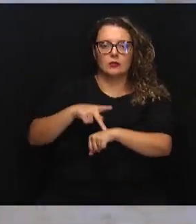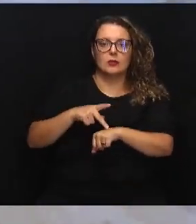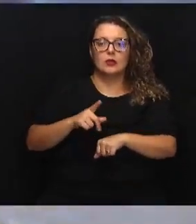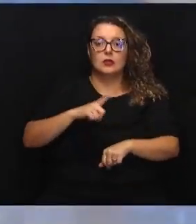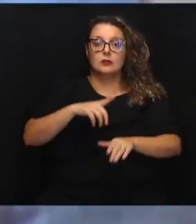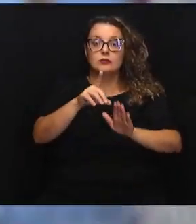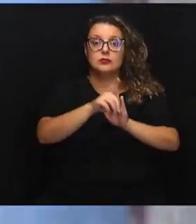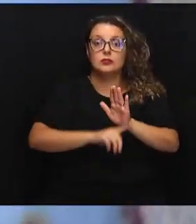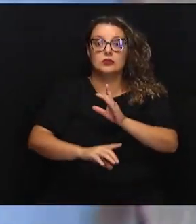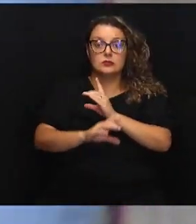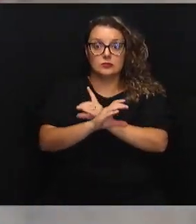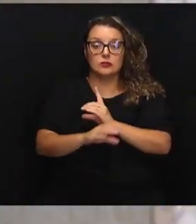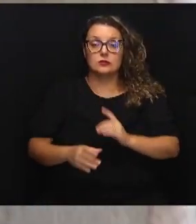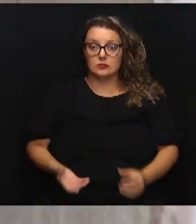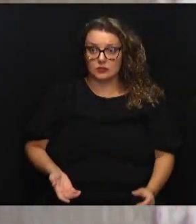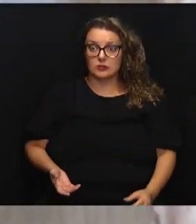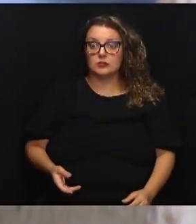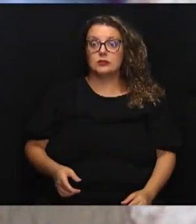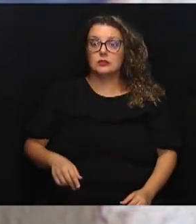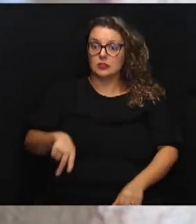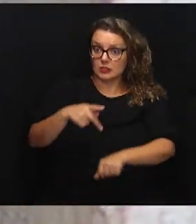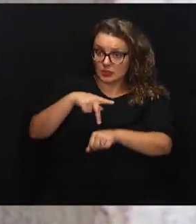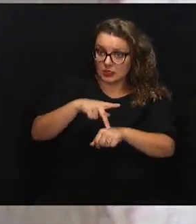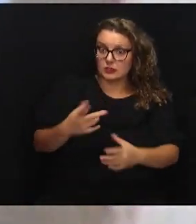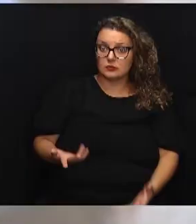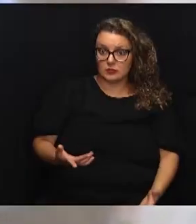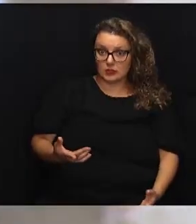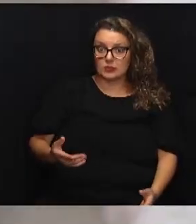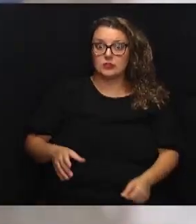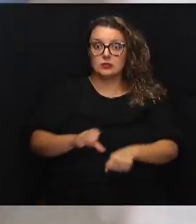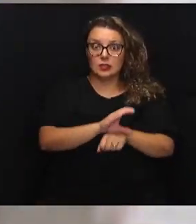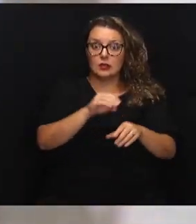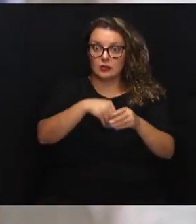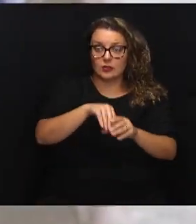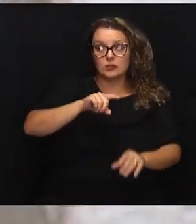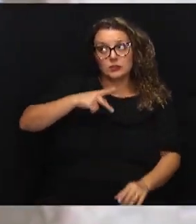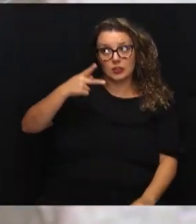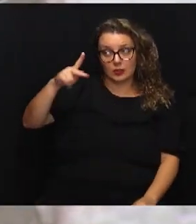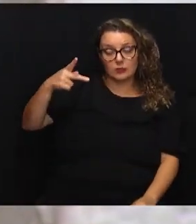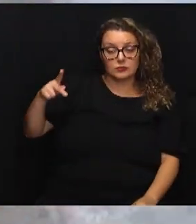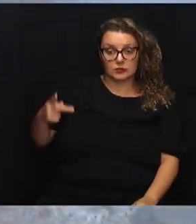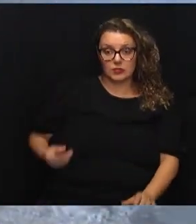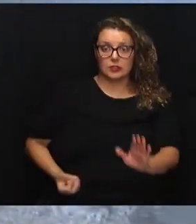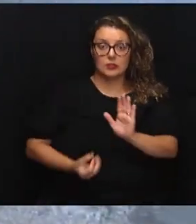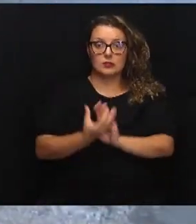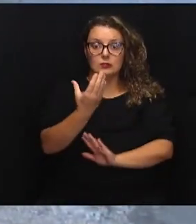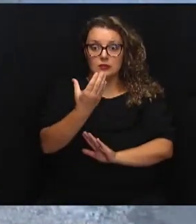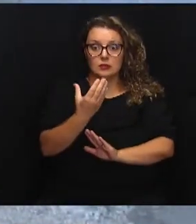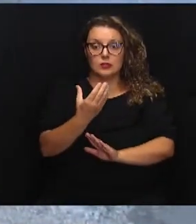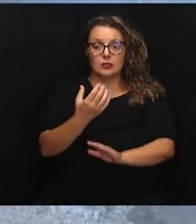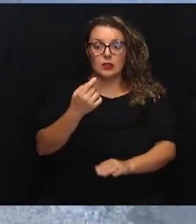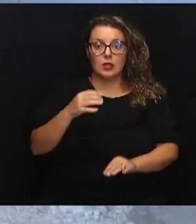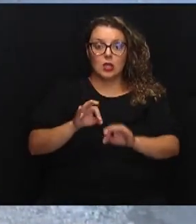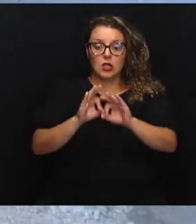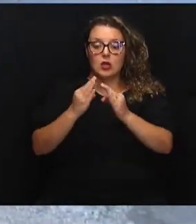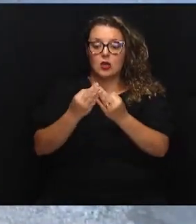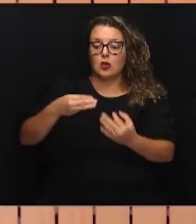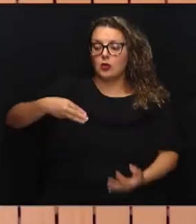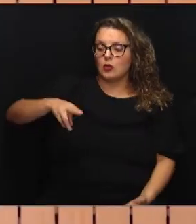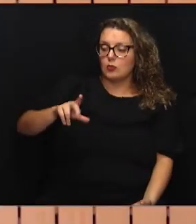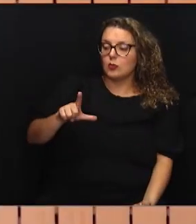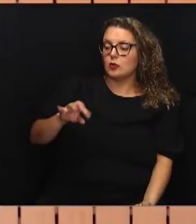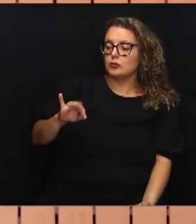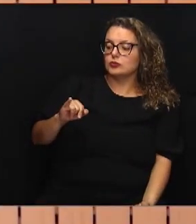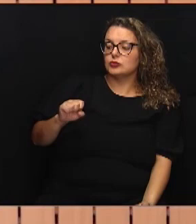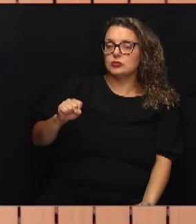civis. Inclusive, nesses países, na Constituição, está se criando o conceito das famílias multiespécie.